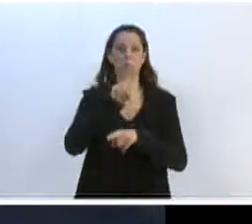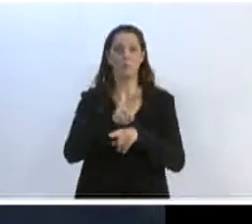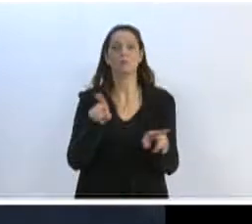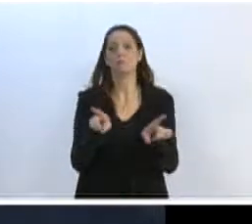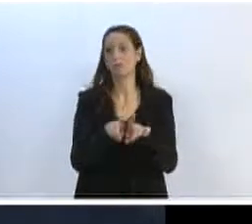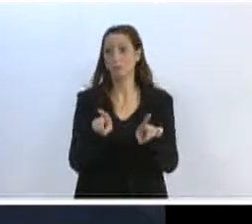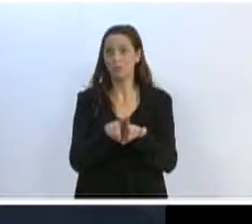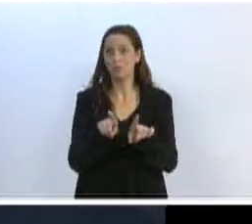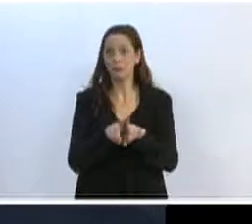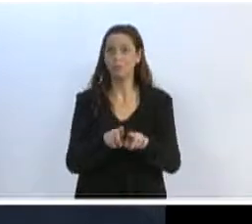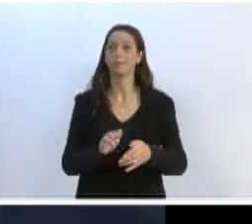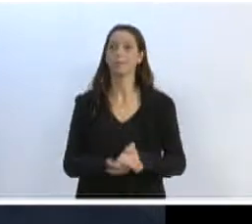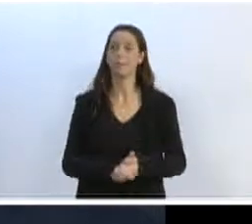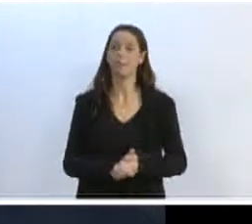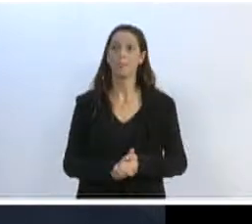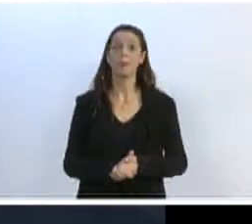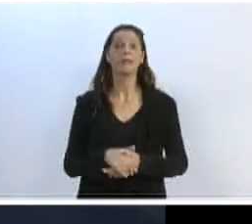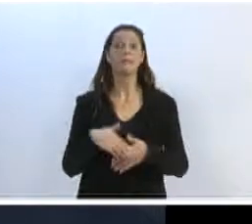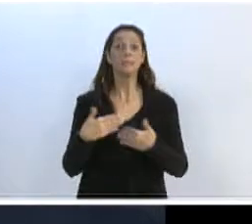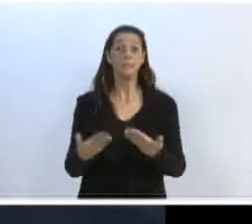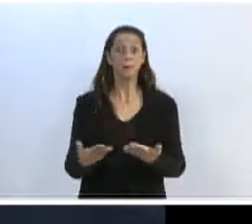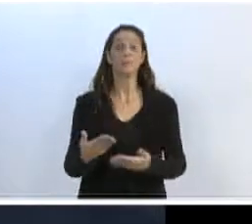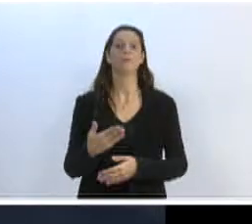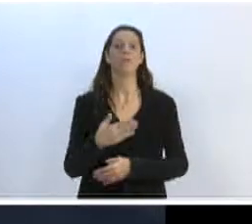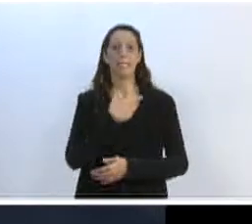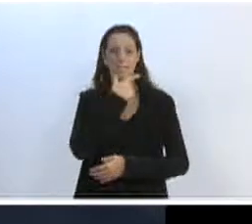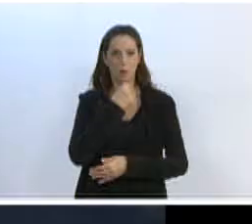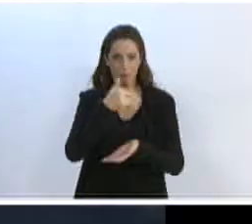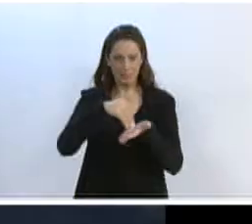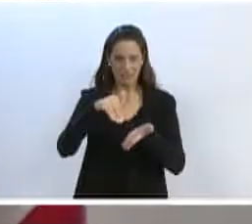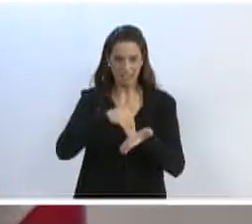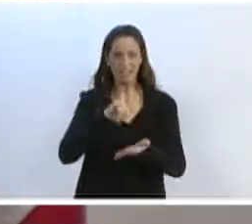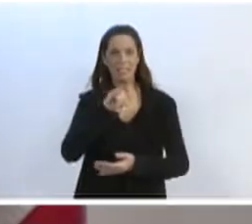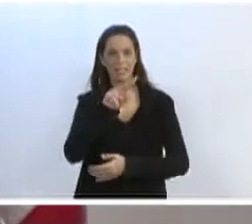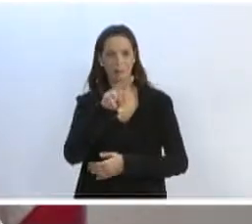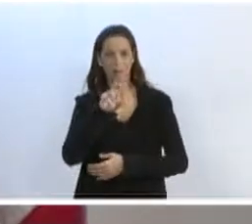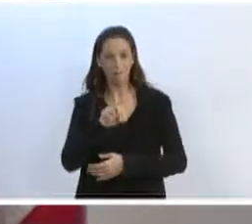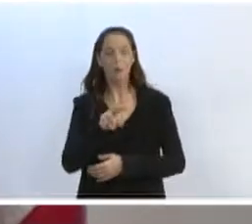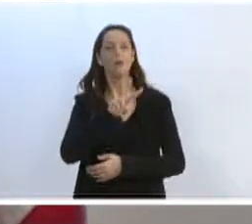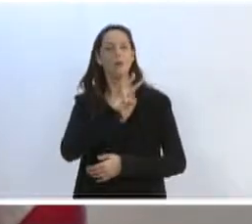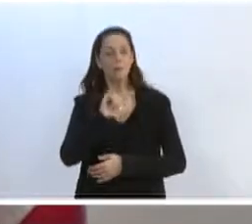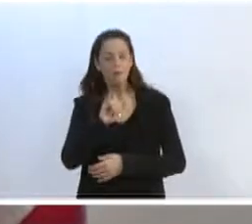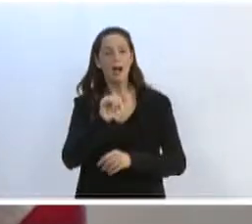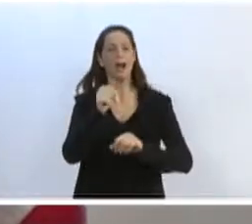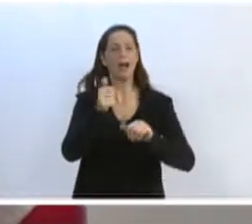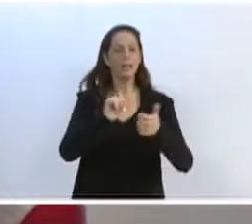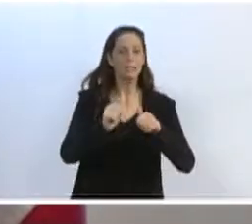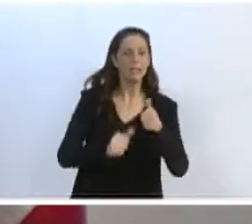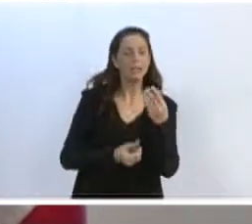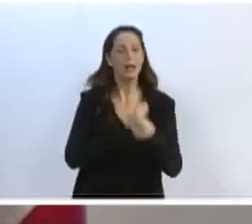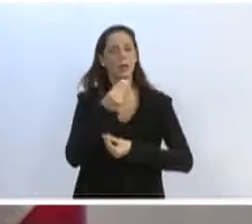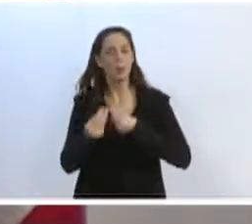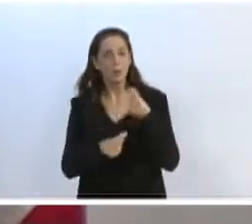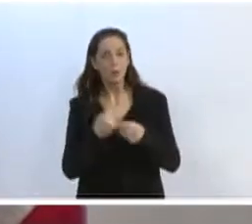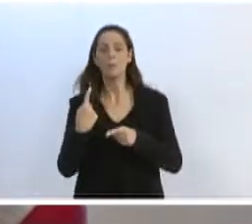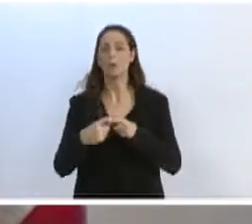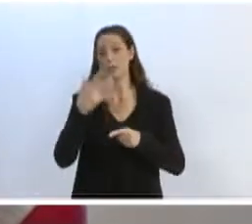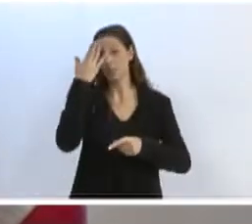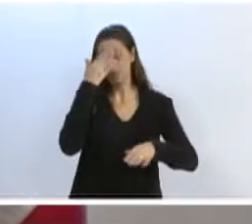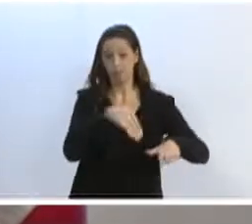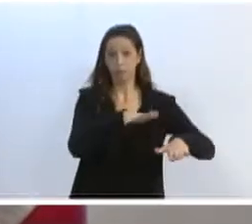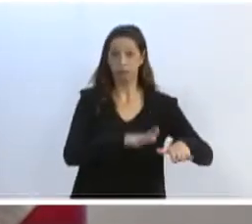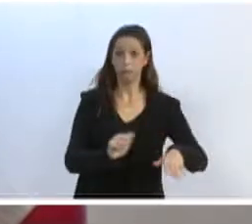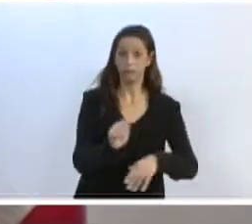e o ivo ficou de estudar alguns equipamentos que eu fiz aqui na terça-feira de algo umas faixas elevadas nosso município custo é bem reduzido